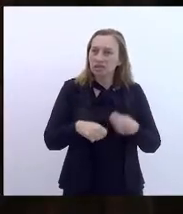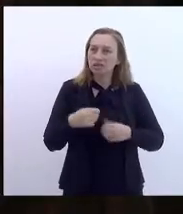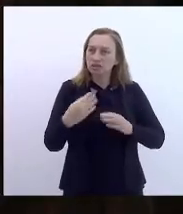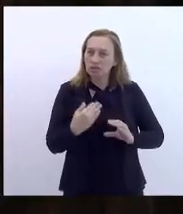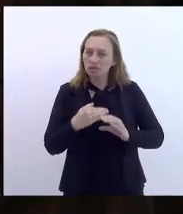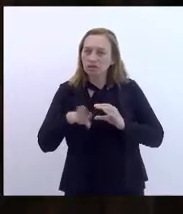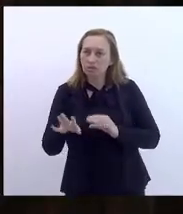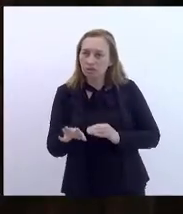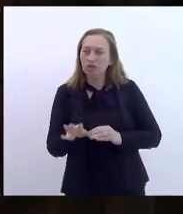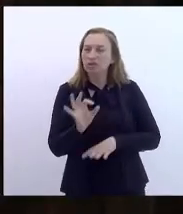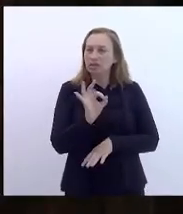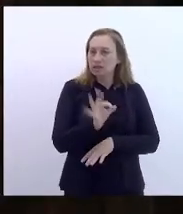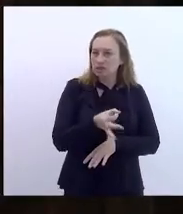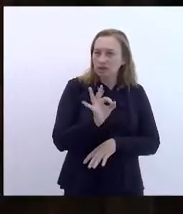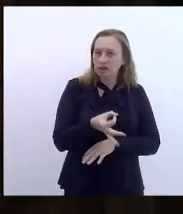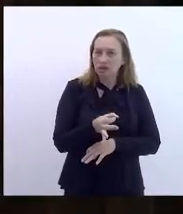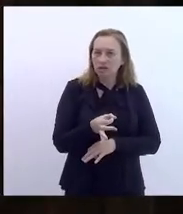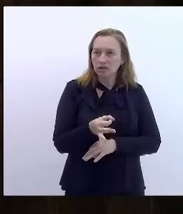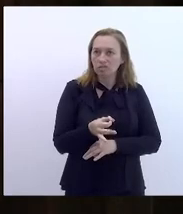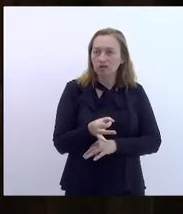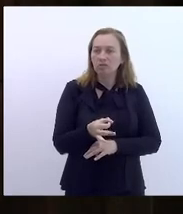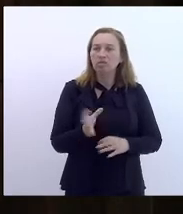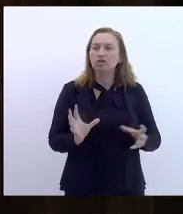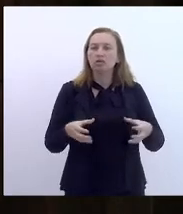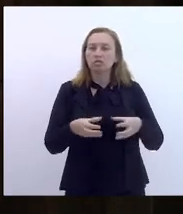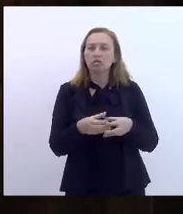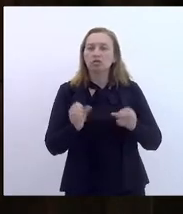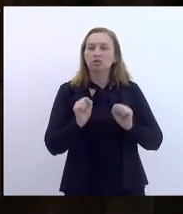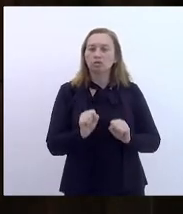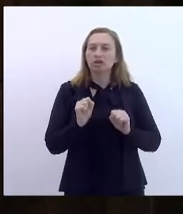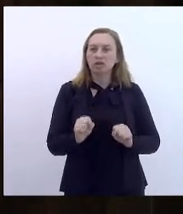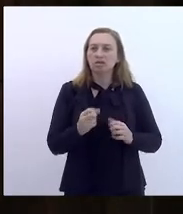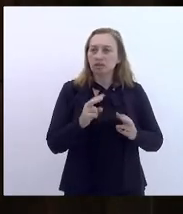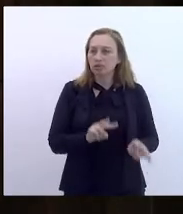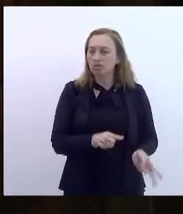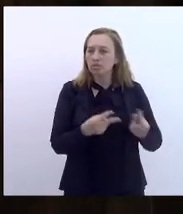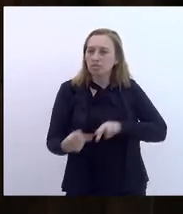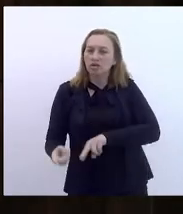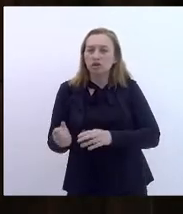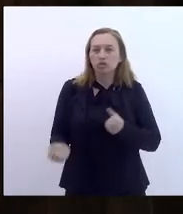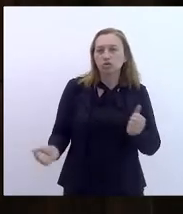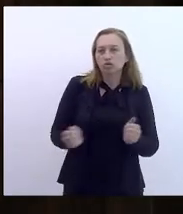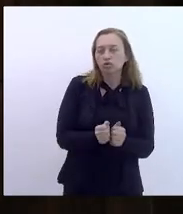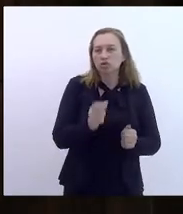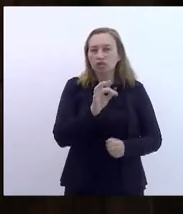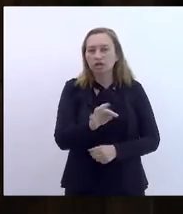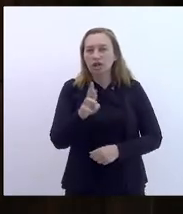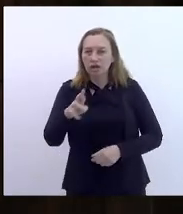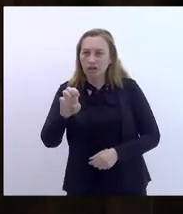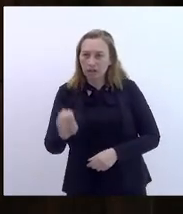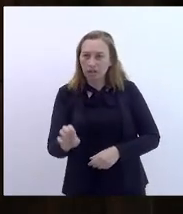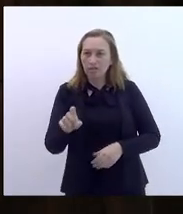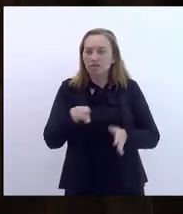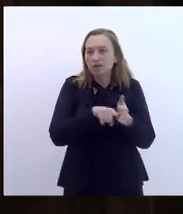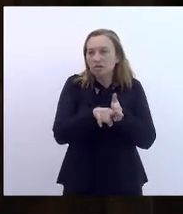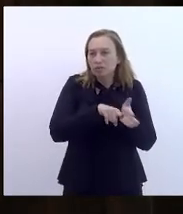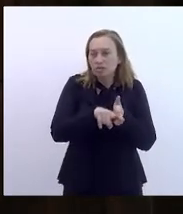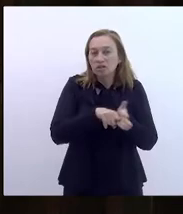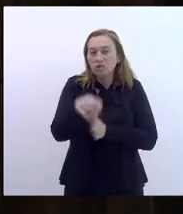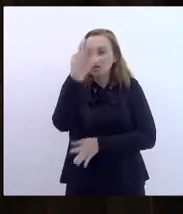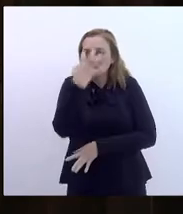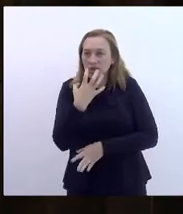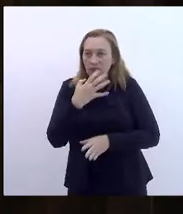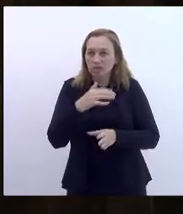um encaminhamento uma proposição mesmo que essa comissão pudesse fazer encaminhamento junto ao TRE para que faça uma fiscalização